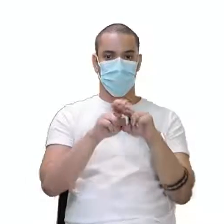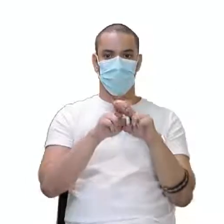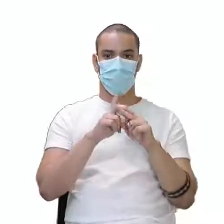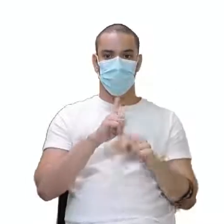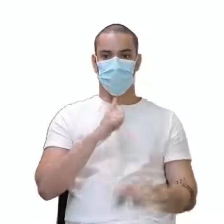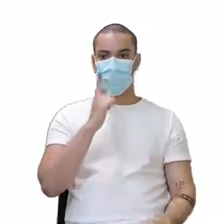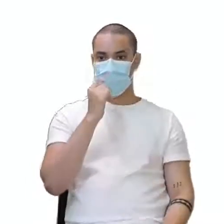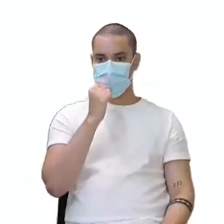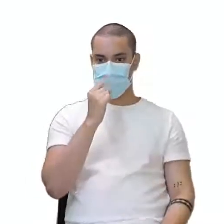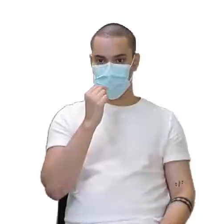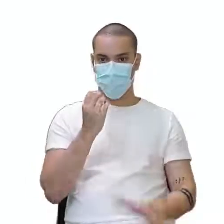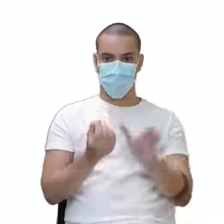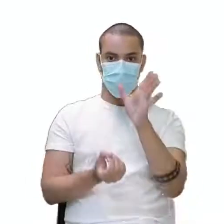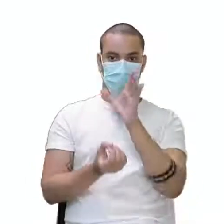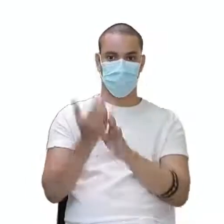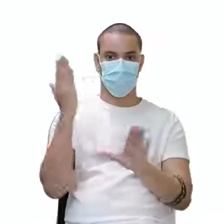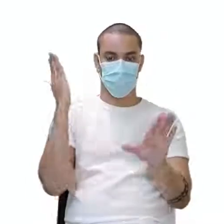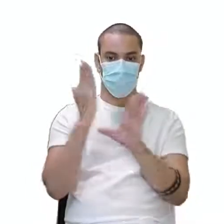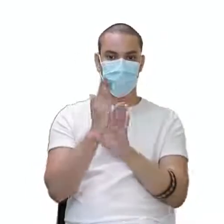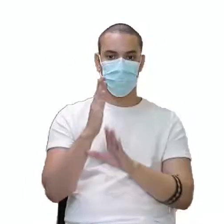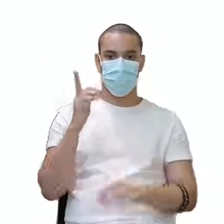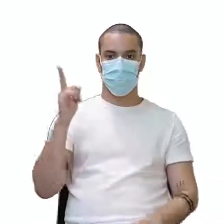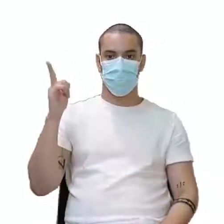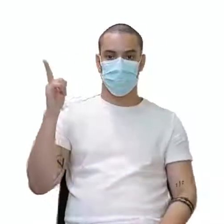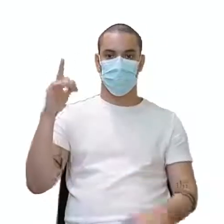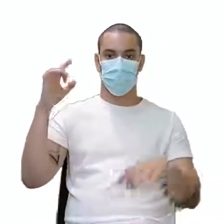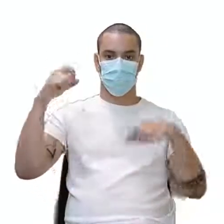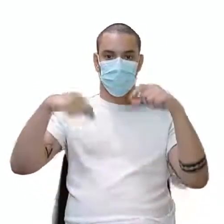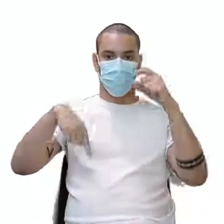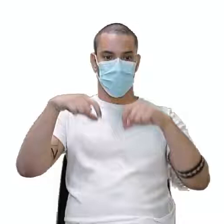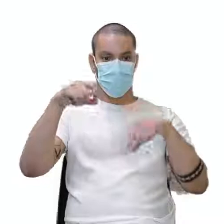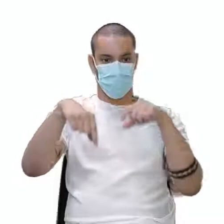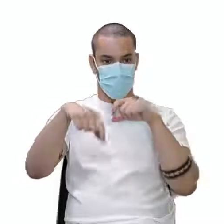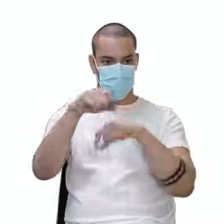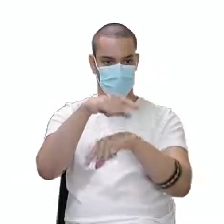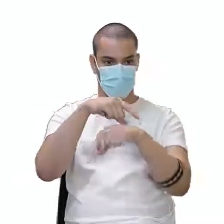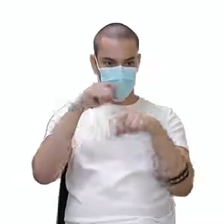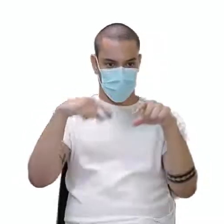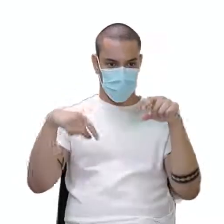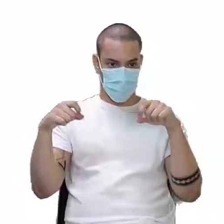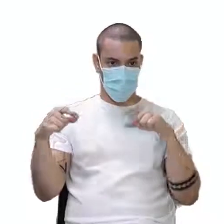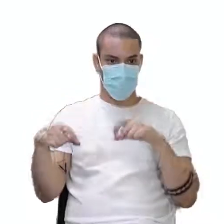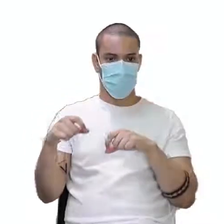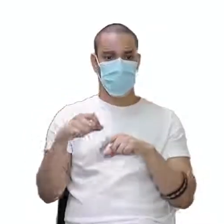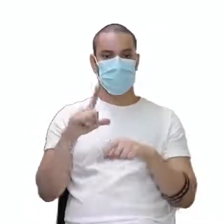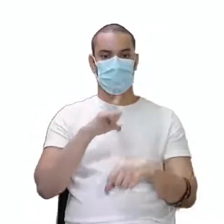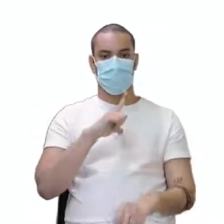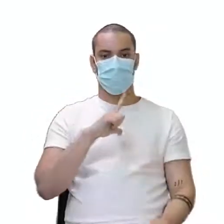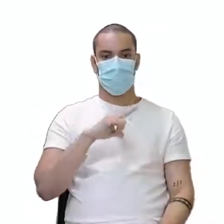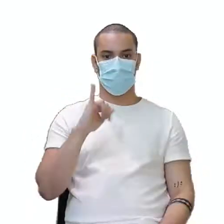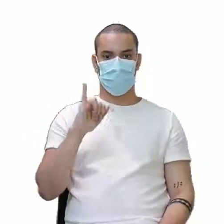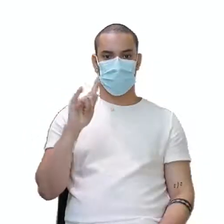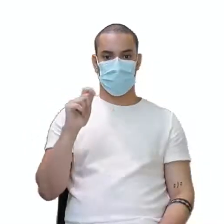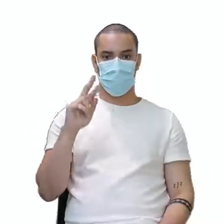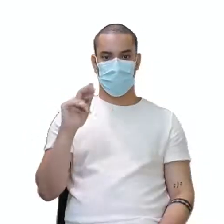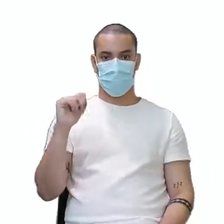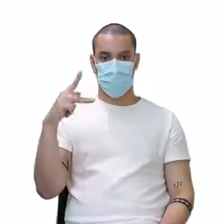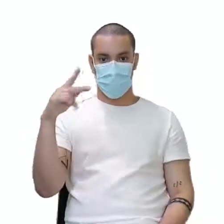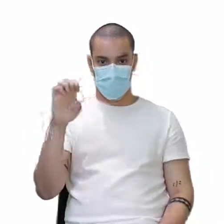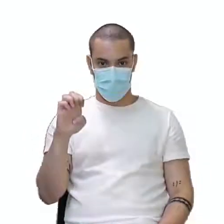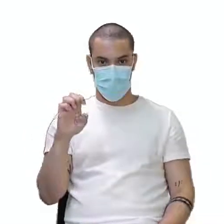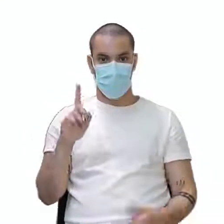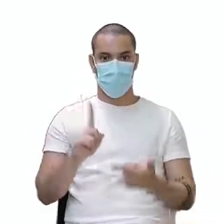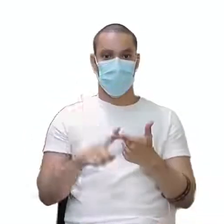água formando, a partir da precipitação, tá aqui ó, a chuvinha, ó, formando igarapés,